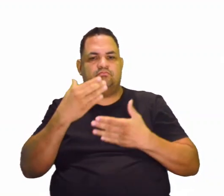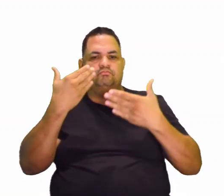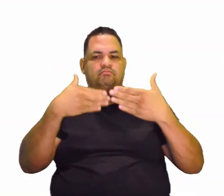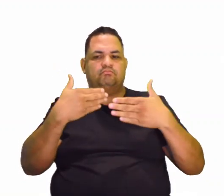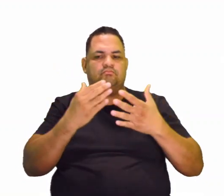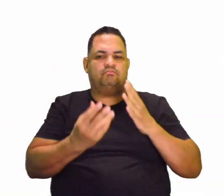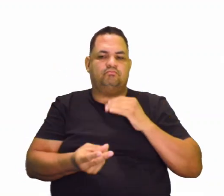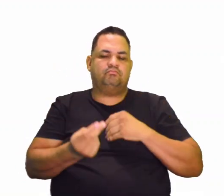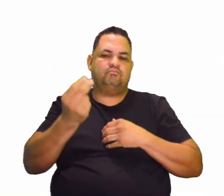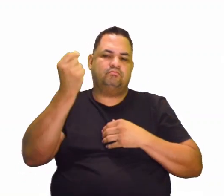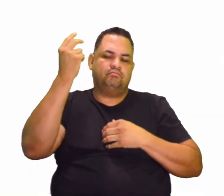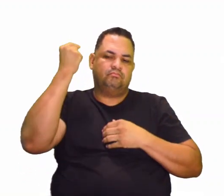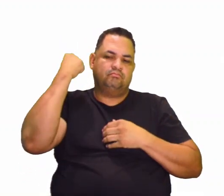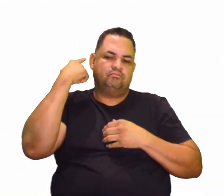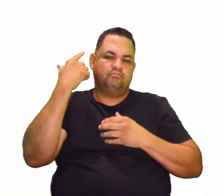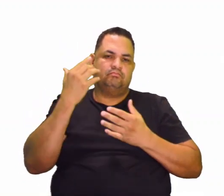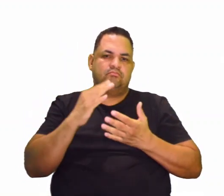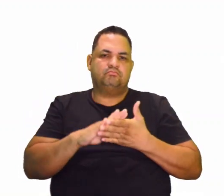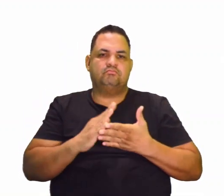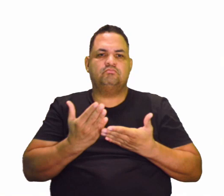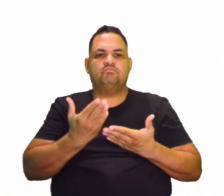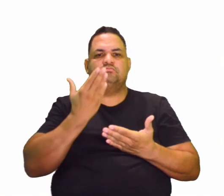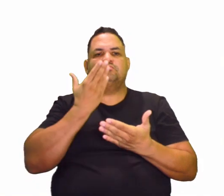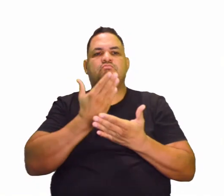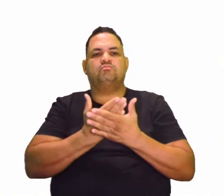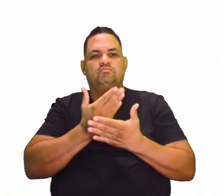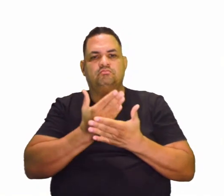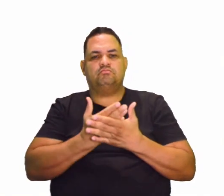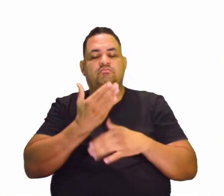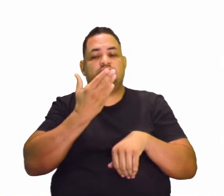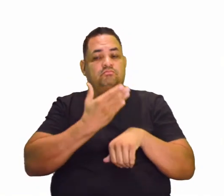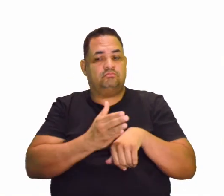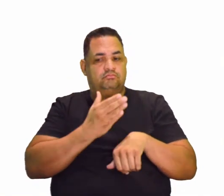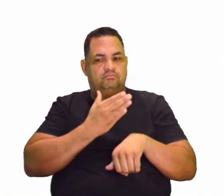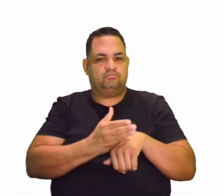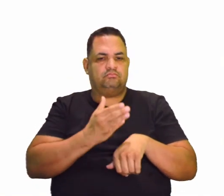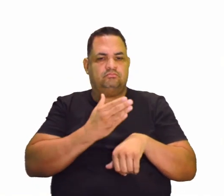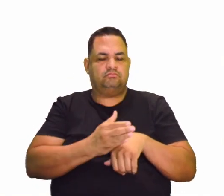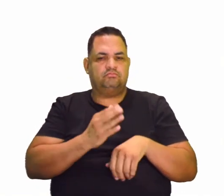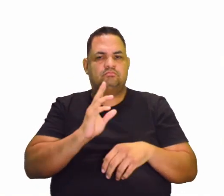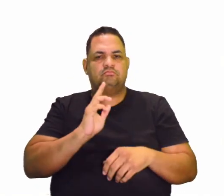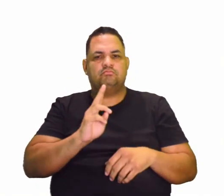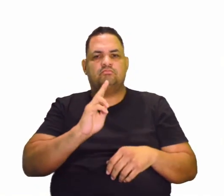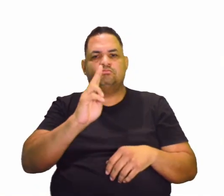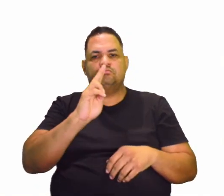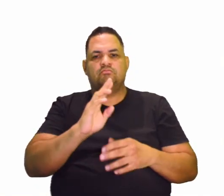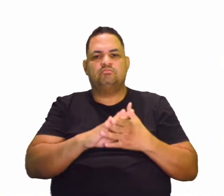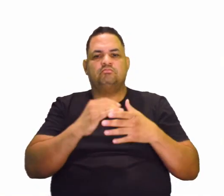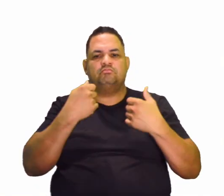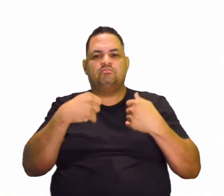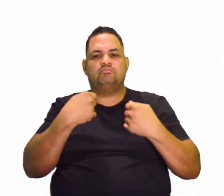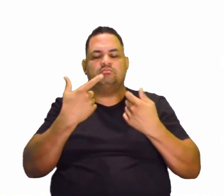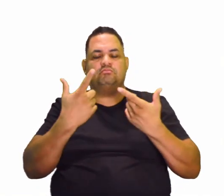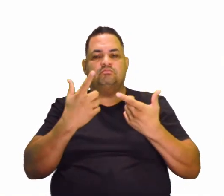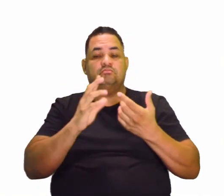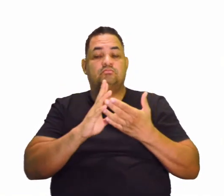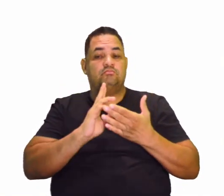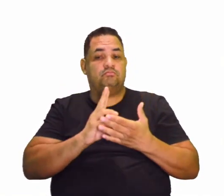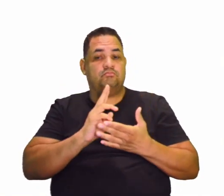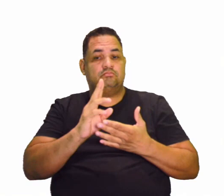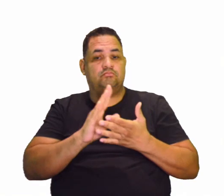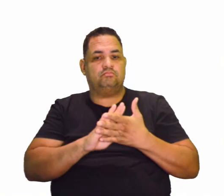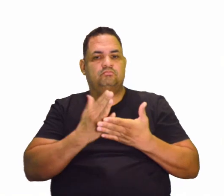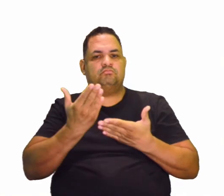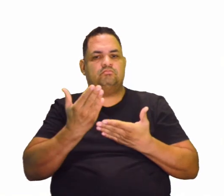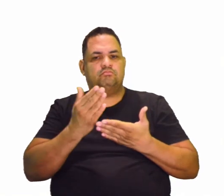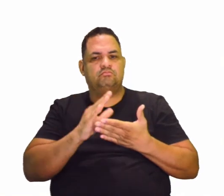podem fazer isso. E treinando. Estudar, gente, é treinar, treinamento, viu? Então, precisa estar sempre se